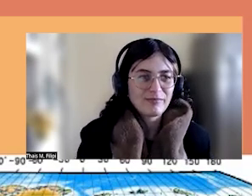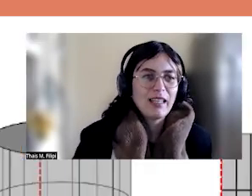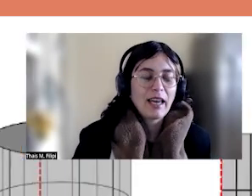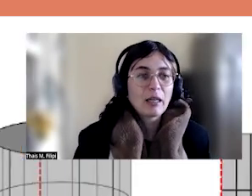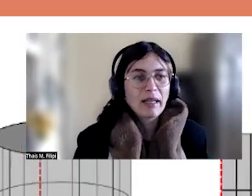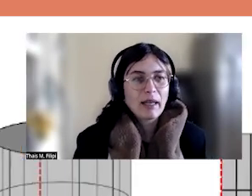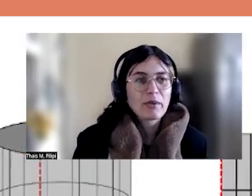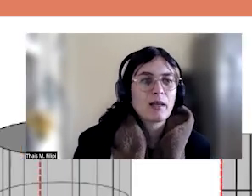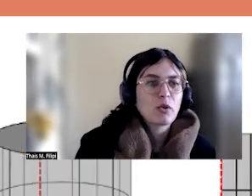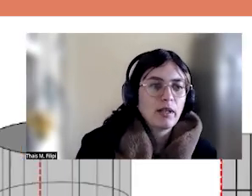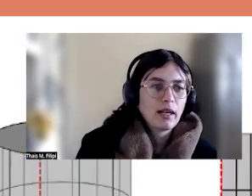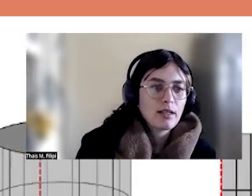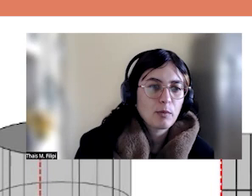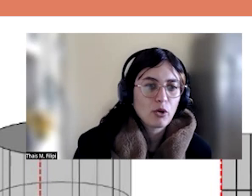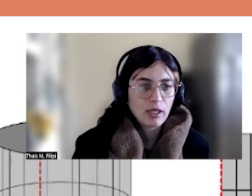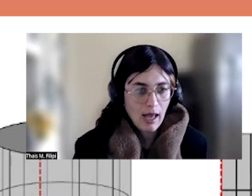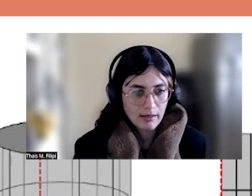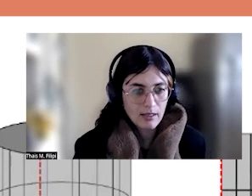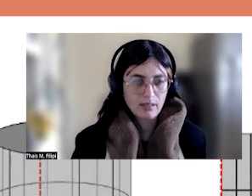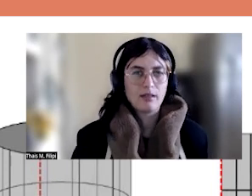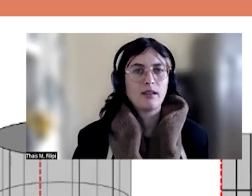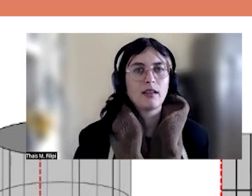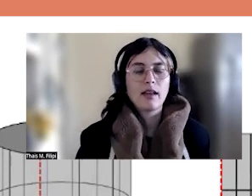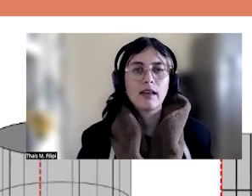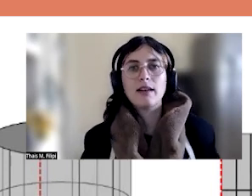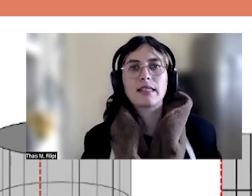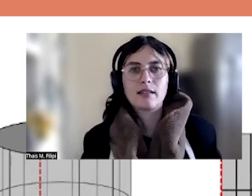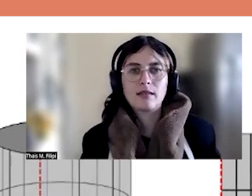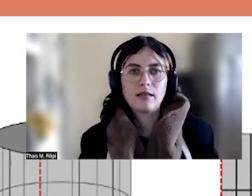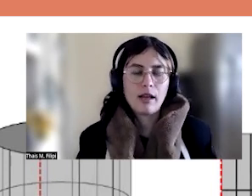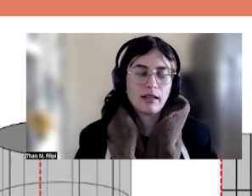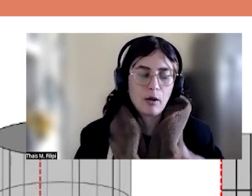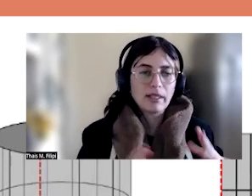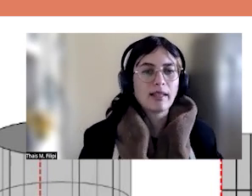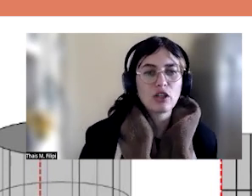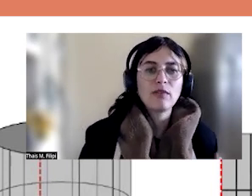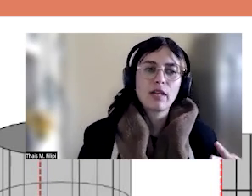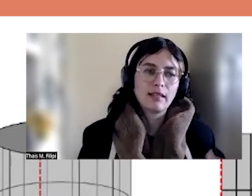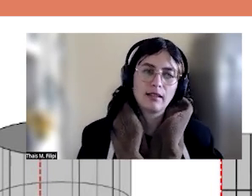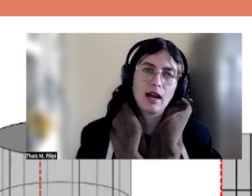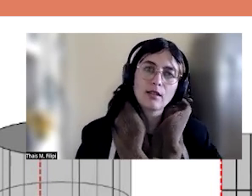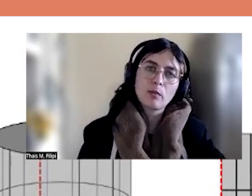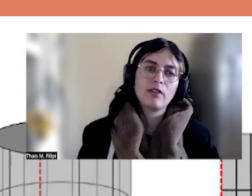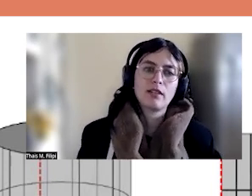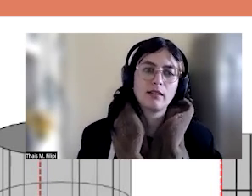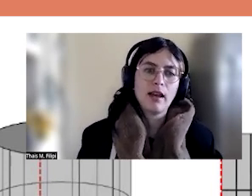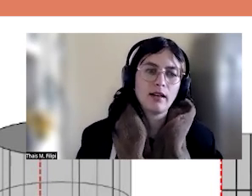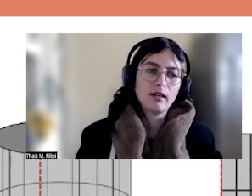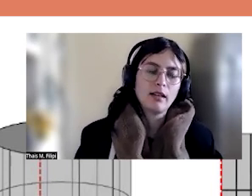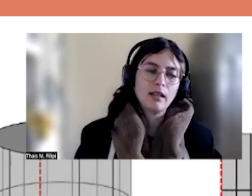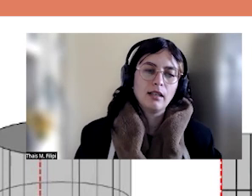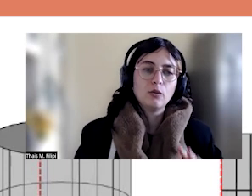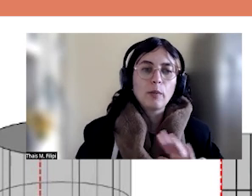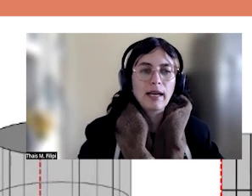exato. E aí também tem o sistema de coordenadas projetadas, que daí eles É uma tentativa de retratar a superfície da